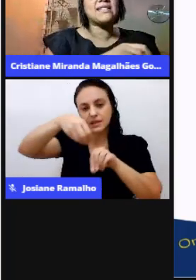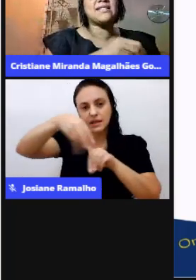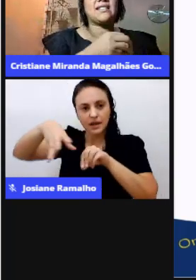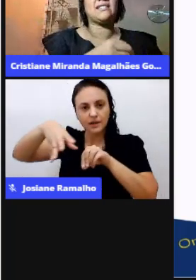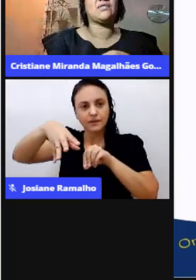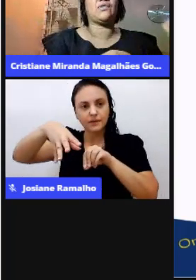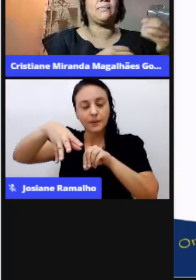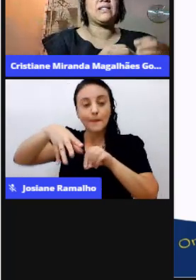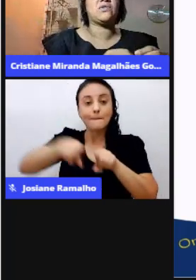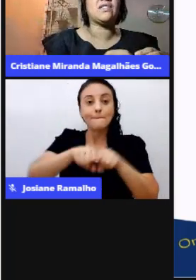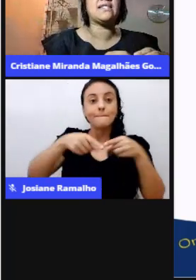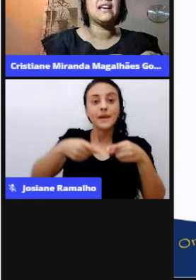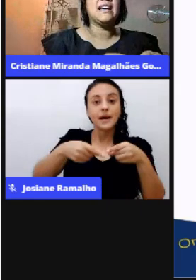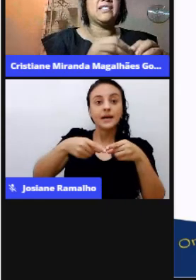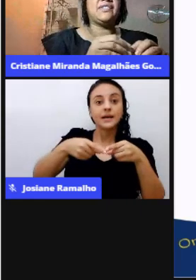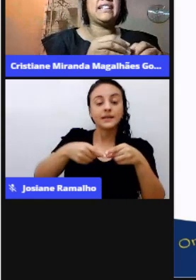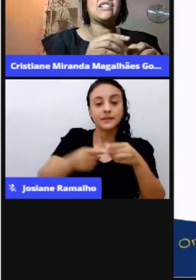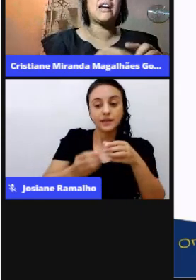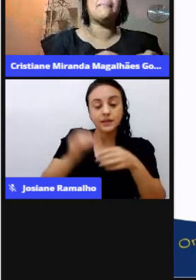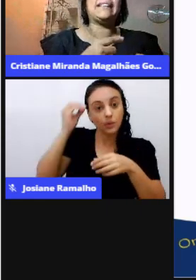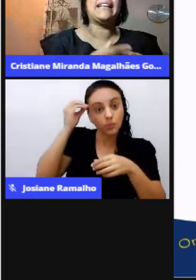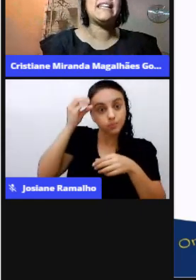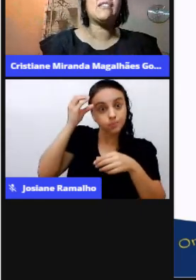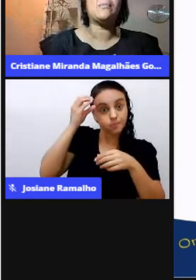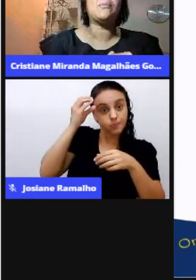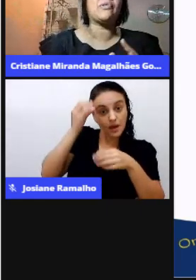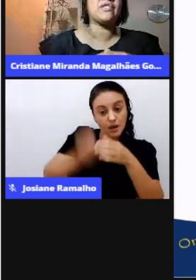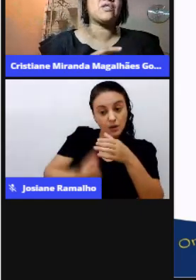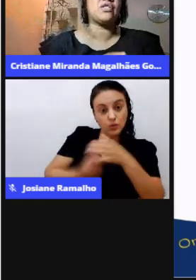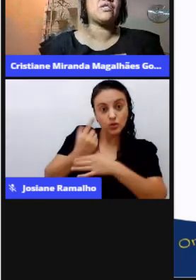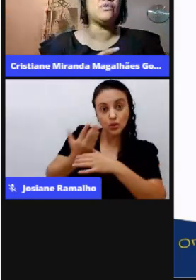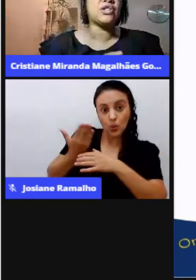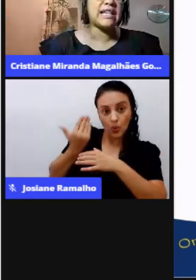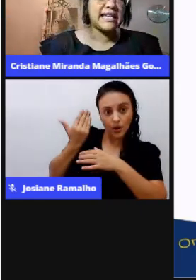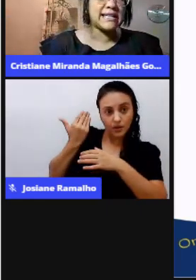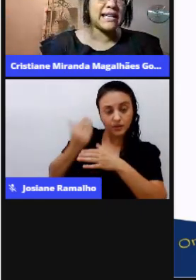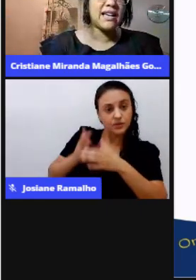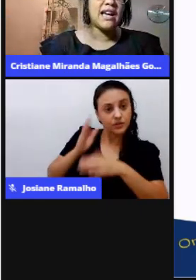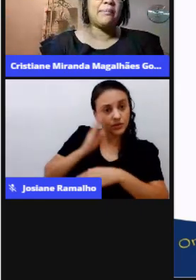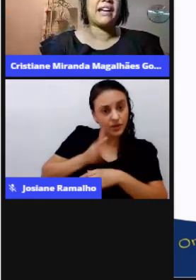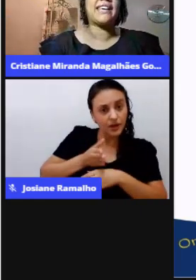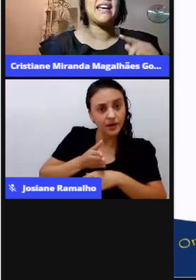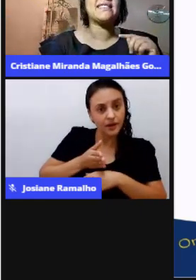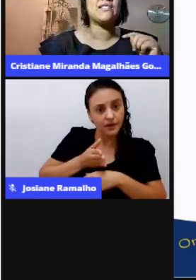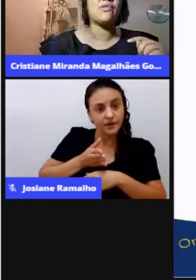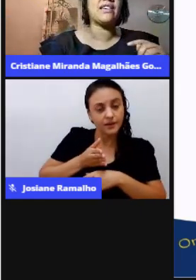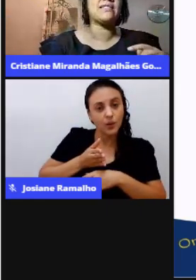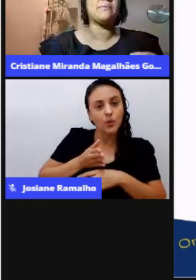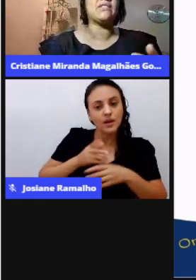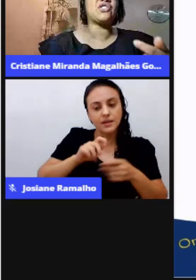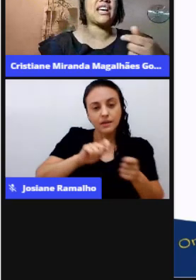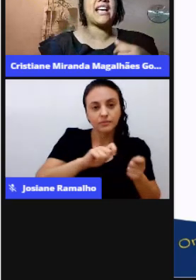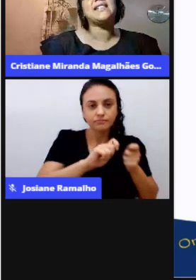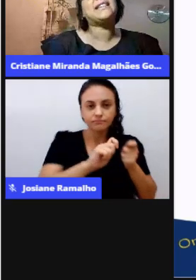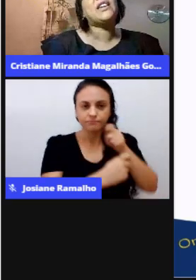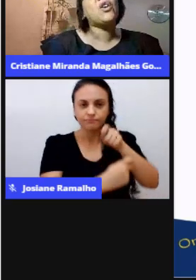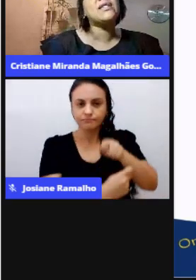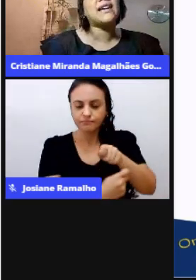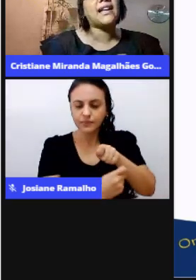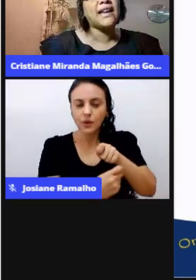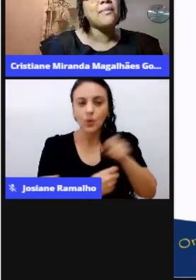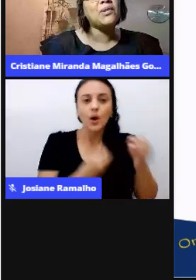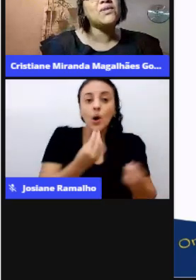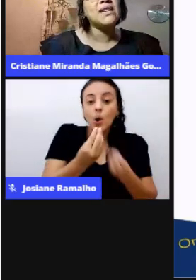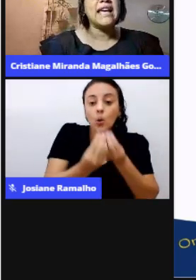Então, essas transformações, na verdade, é a maneira como o professor se utiliza para que esse conhecimento chegasse até